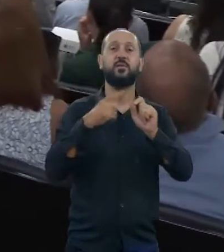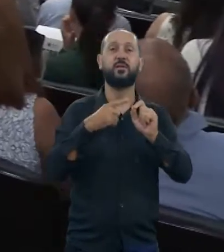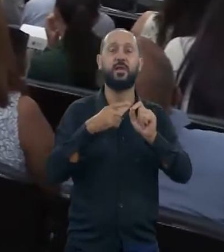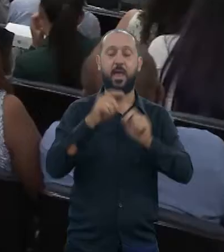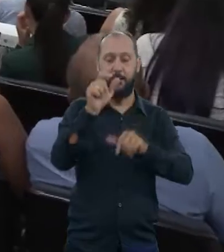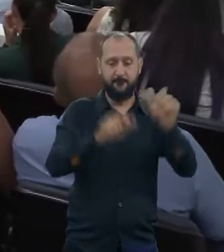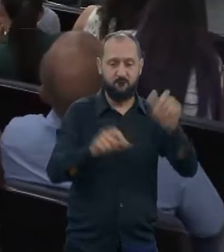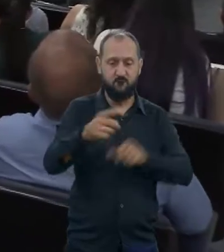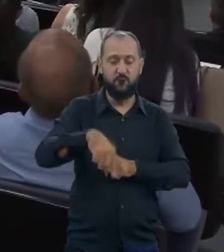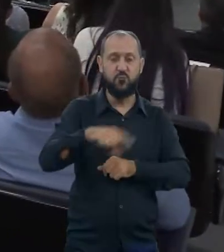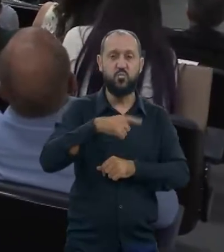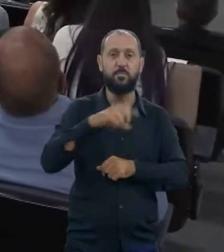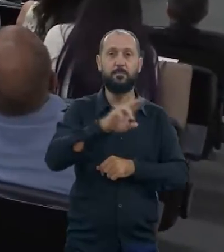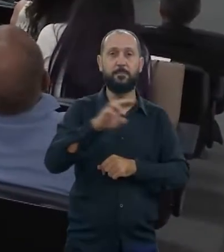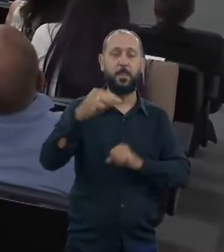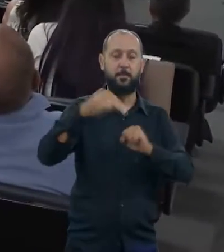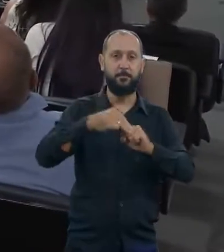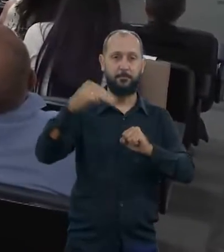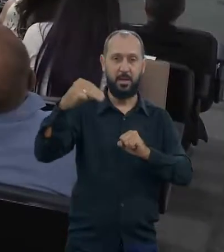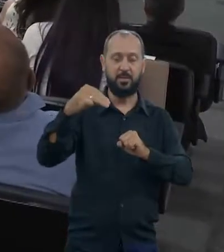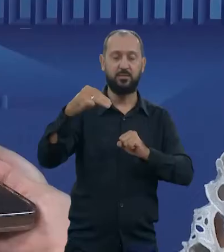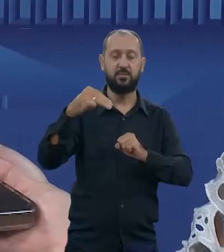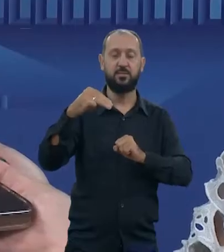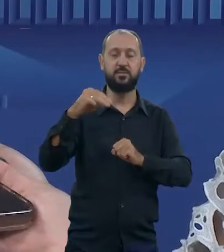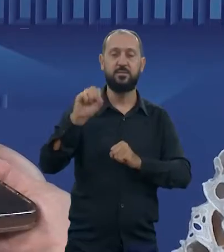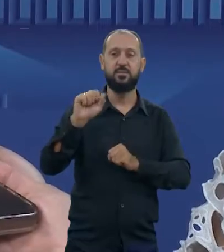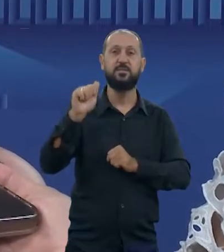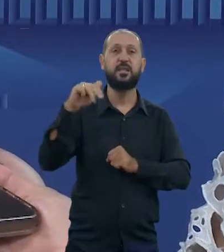sociedade quem é essa pessoa que nós chamamos de